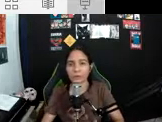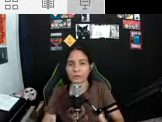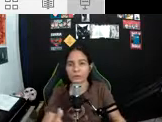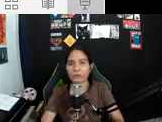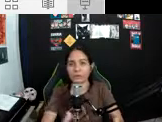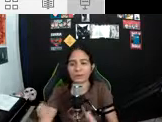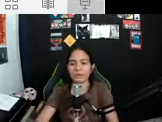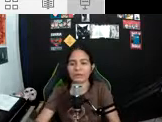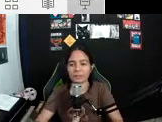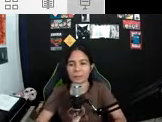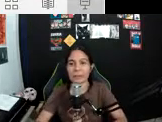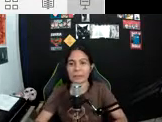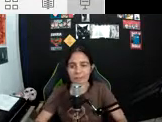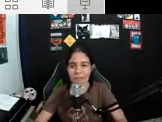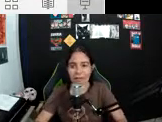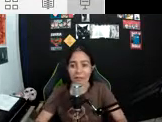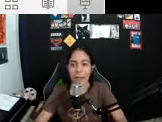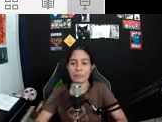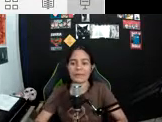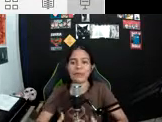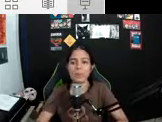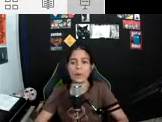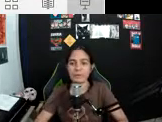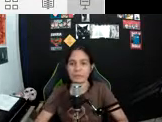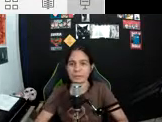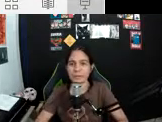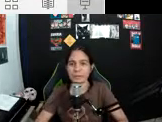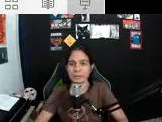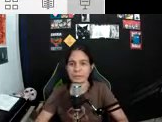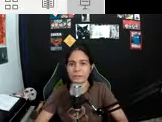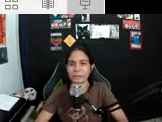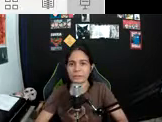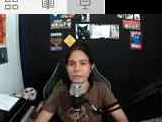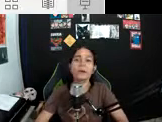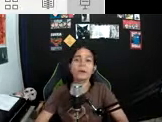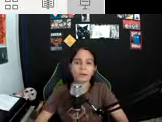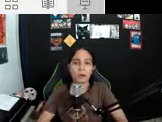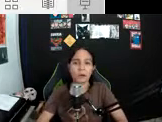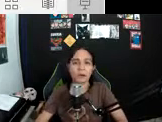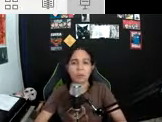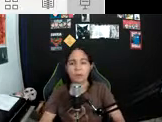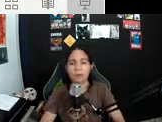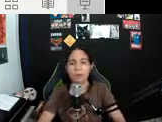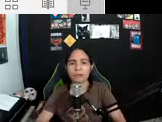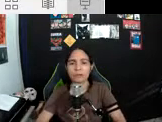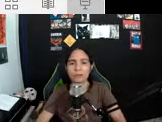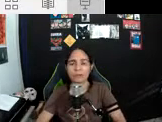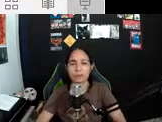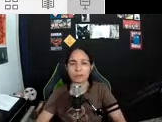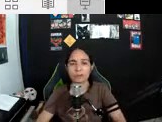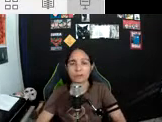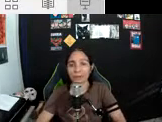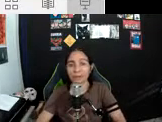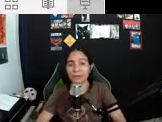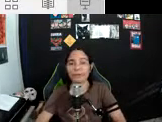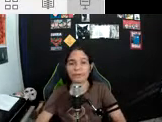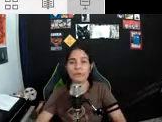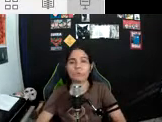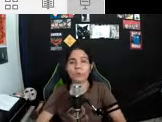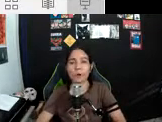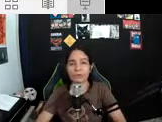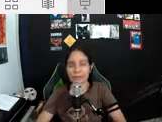o serviço de urgência e emergência para ir até lá. Mas enquanto isso não ocorre, você, como profissional de